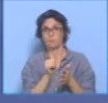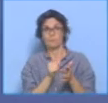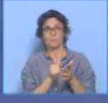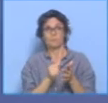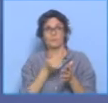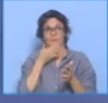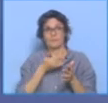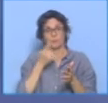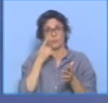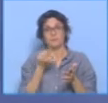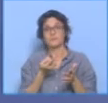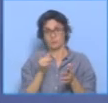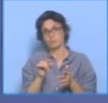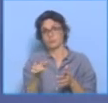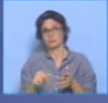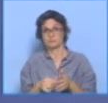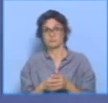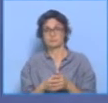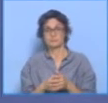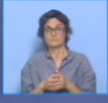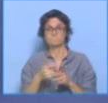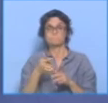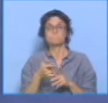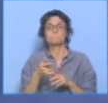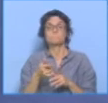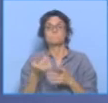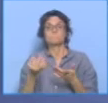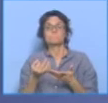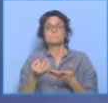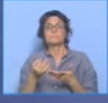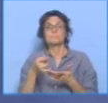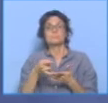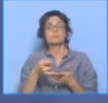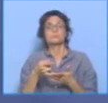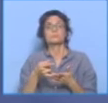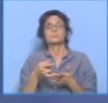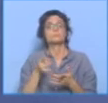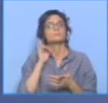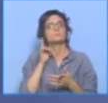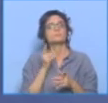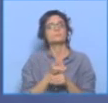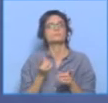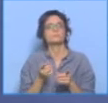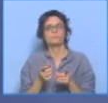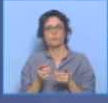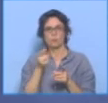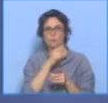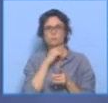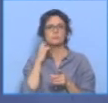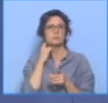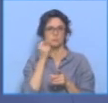são ordenados nestes meses de junho e julho, deveriam ter em conta. O sacerdote deve